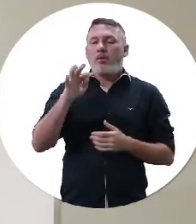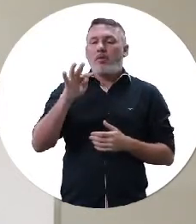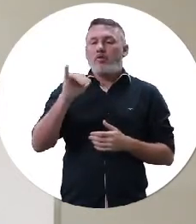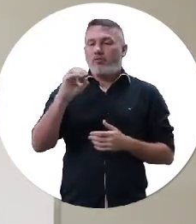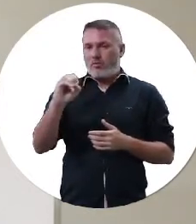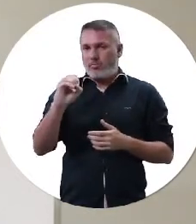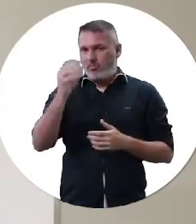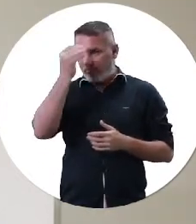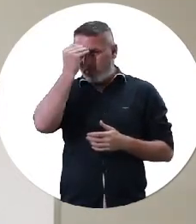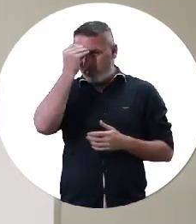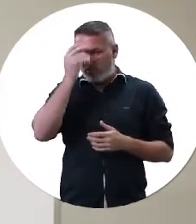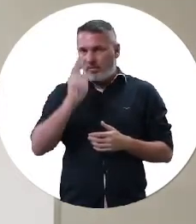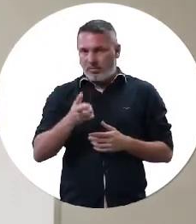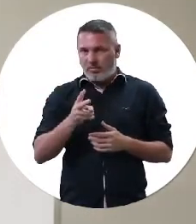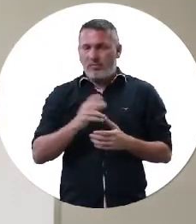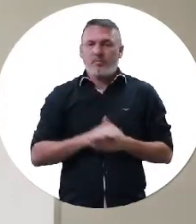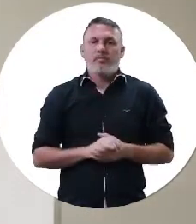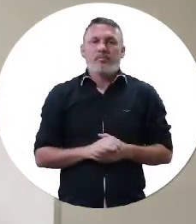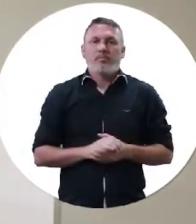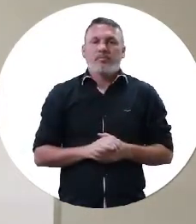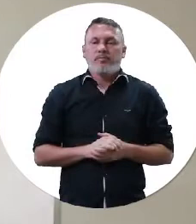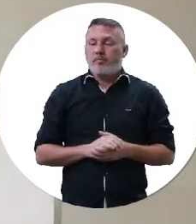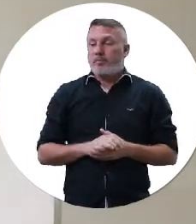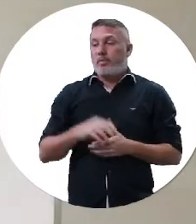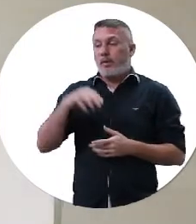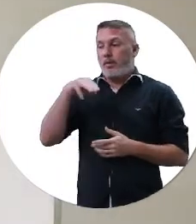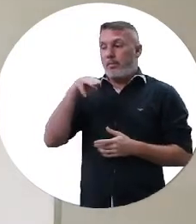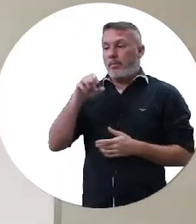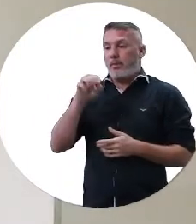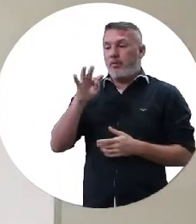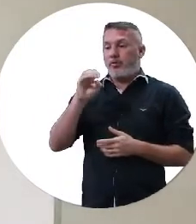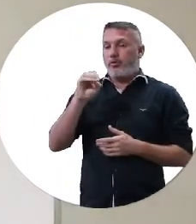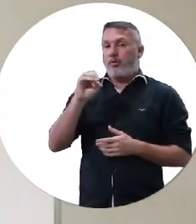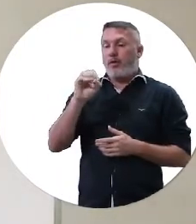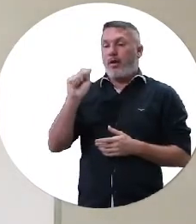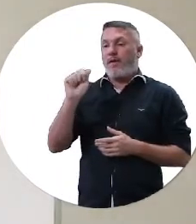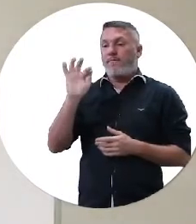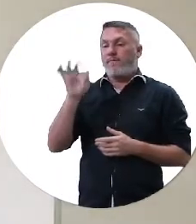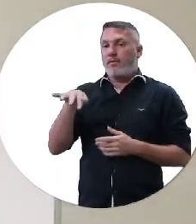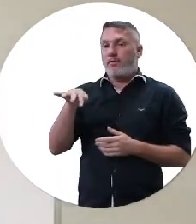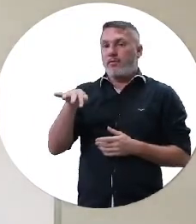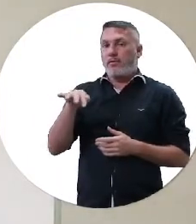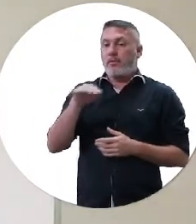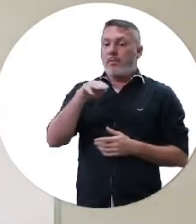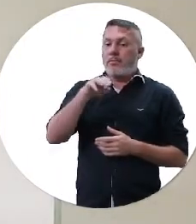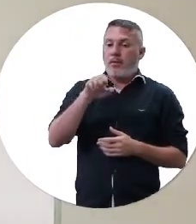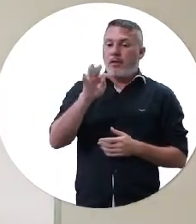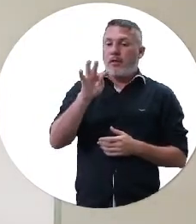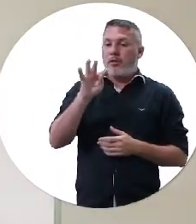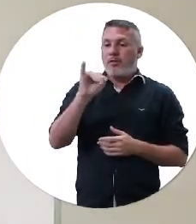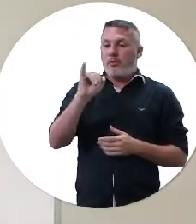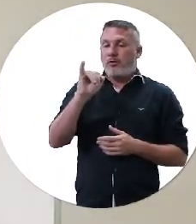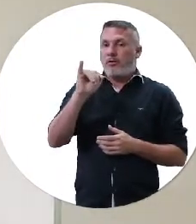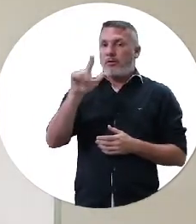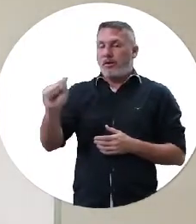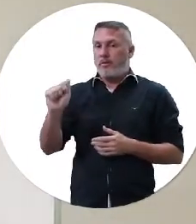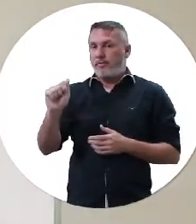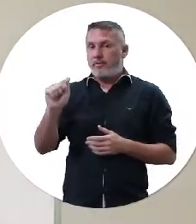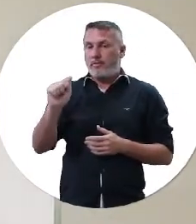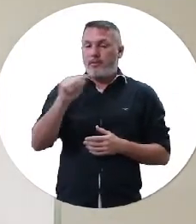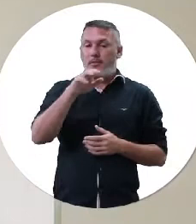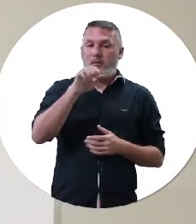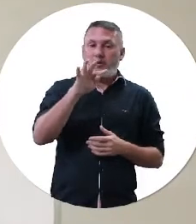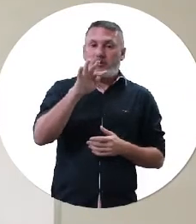De. Aqui eu tenho um radical com um carbono só, não tem? O nome desse radical? Metil.